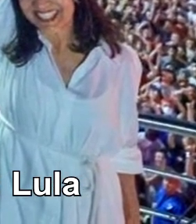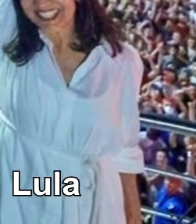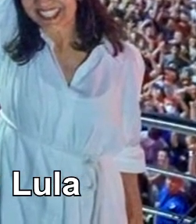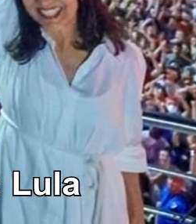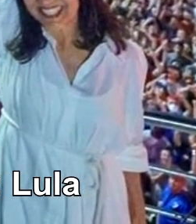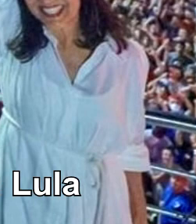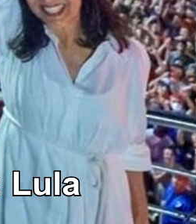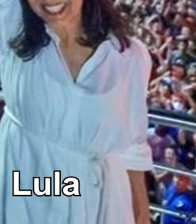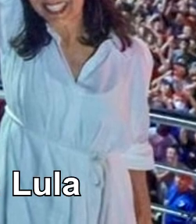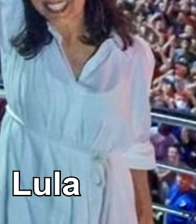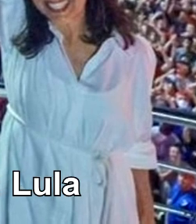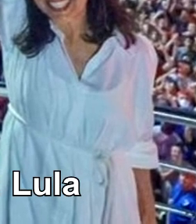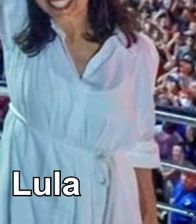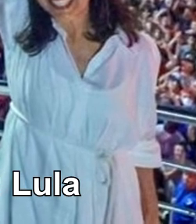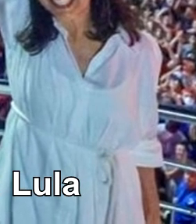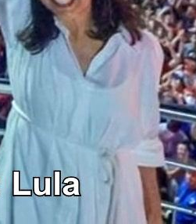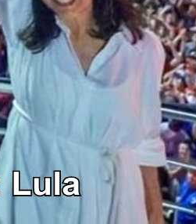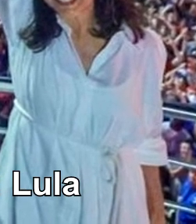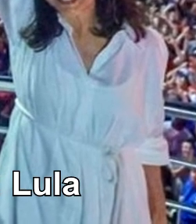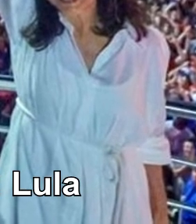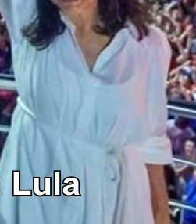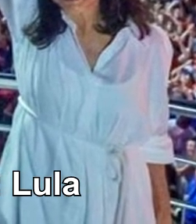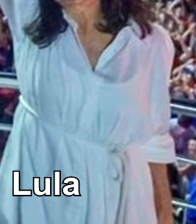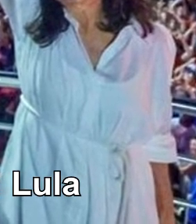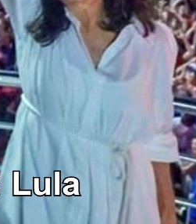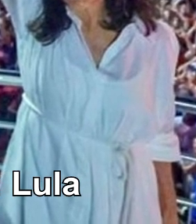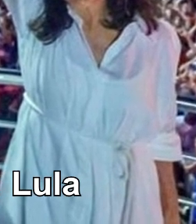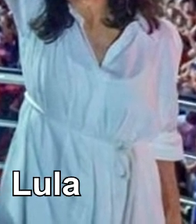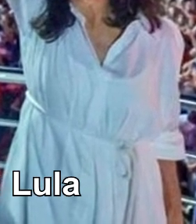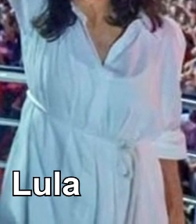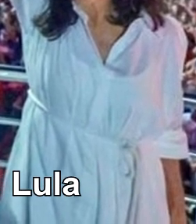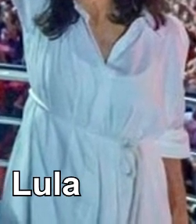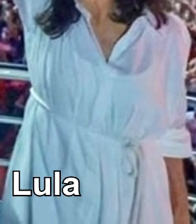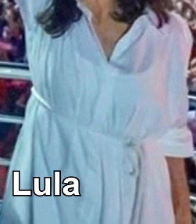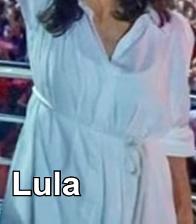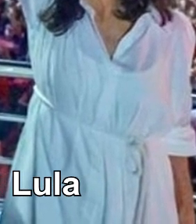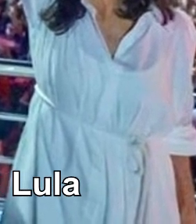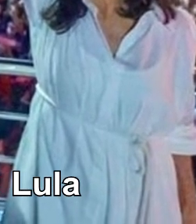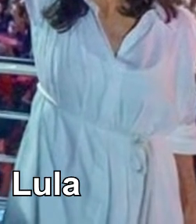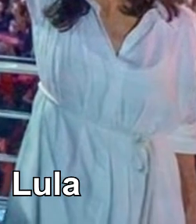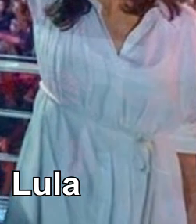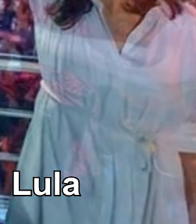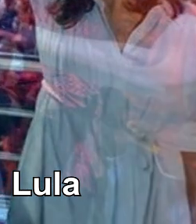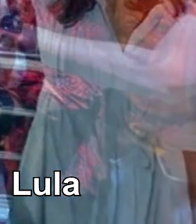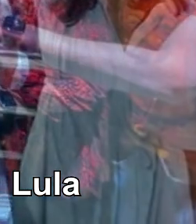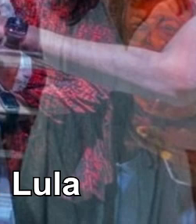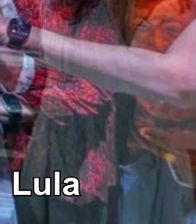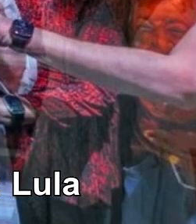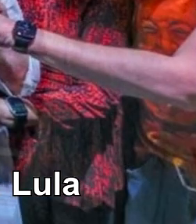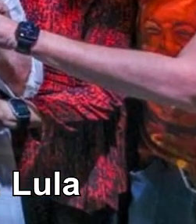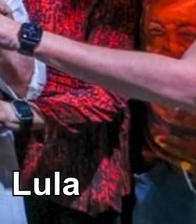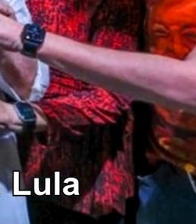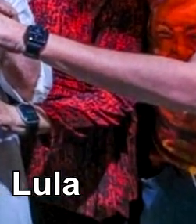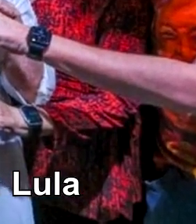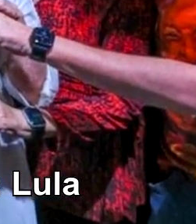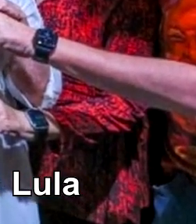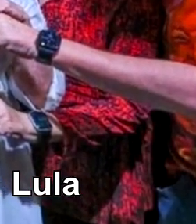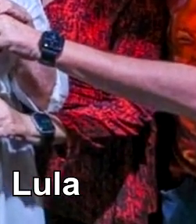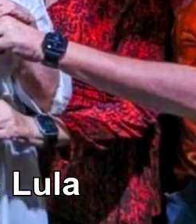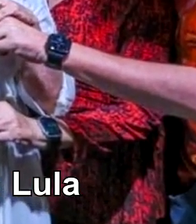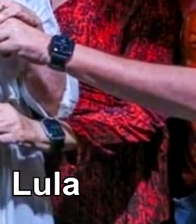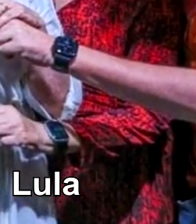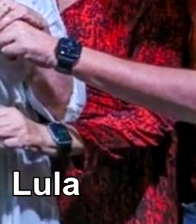67,62%. Em Inconfidentes, Lula conseguiu 43% dos votos e Bolsonaro teve